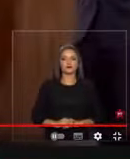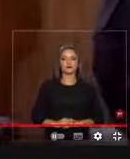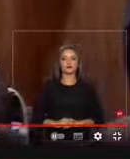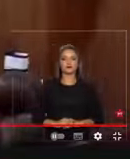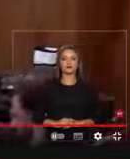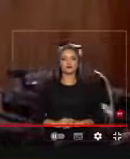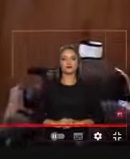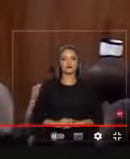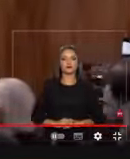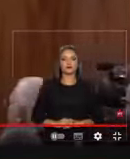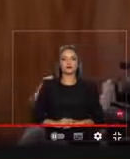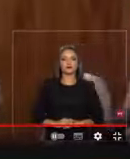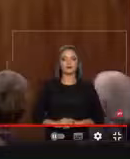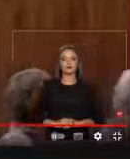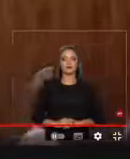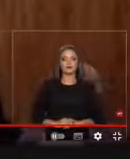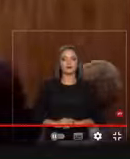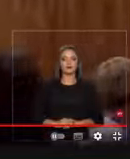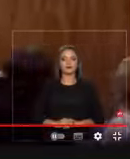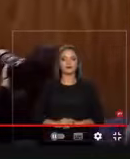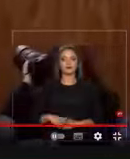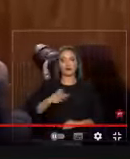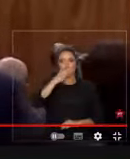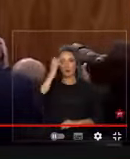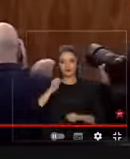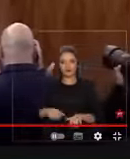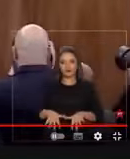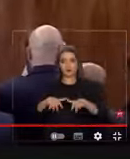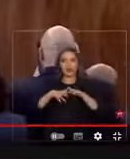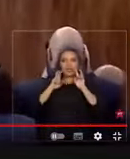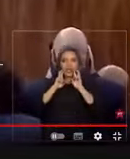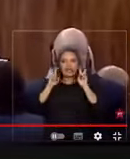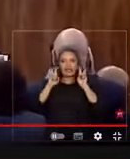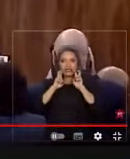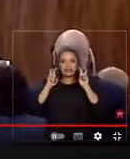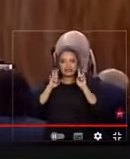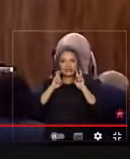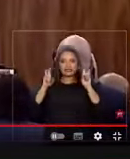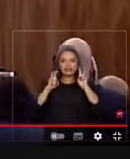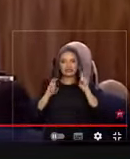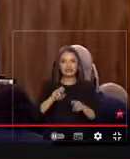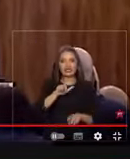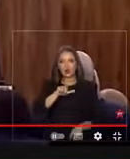Neste momento, o presidente Lula está sendo conduzido para receber o diploma,